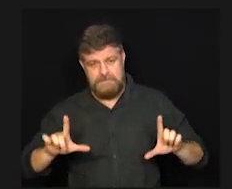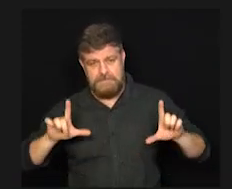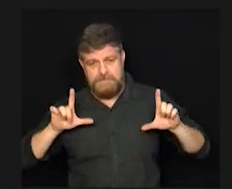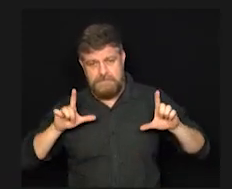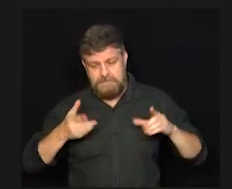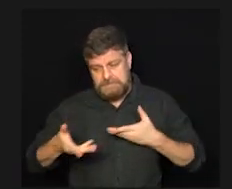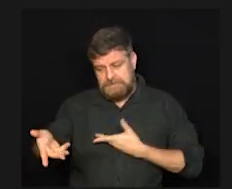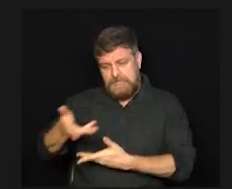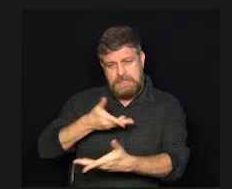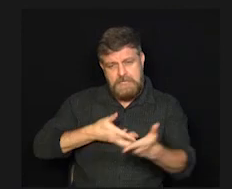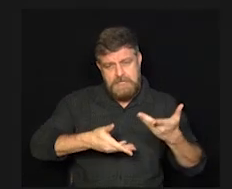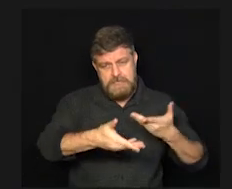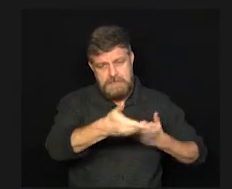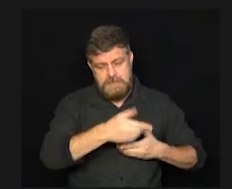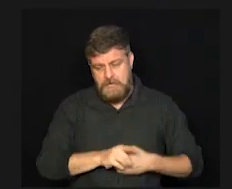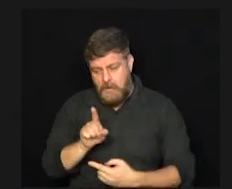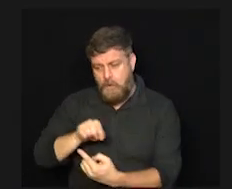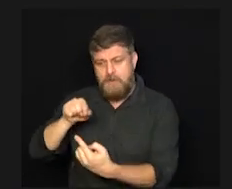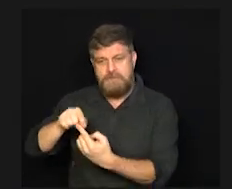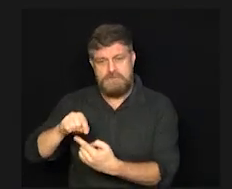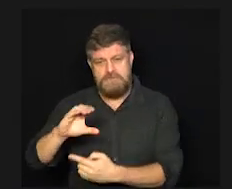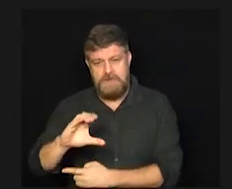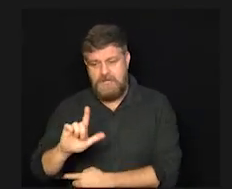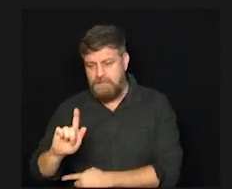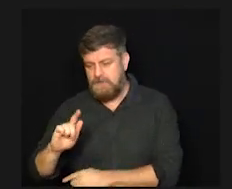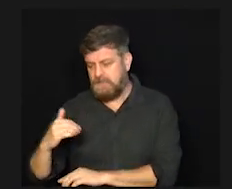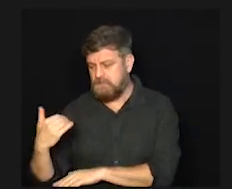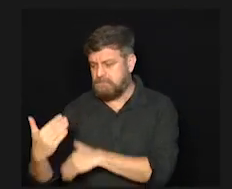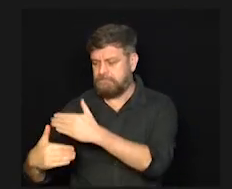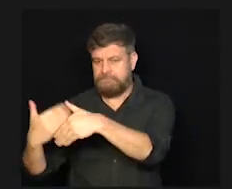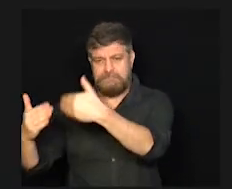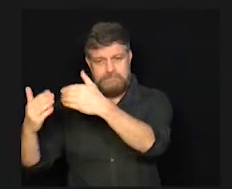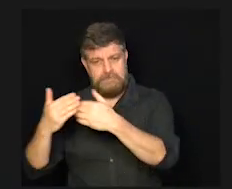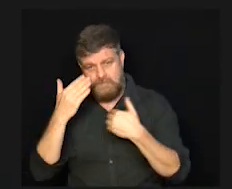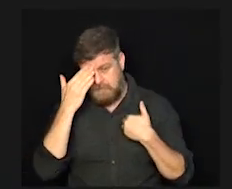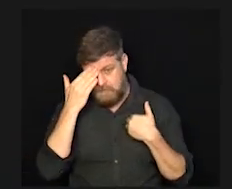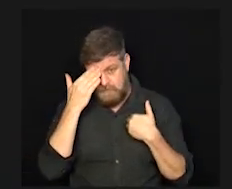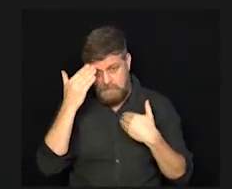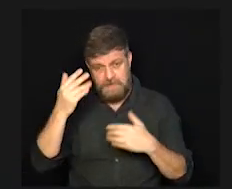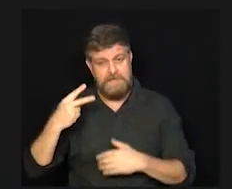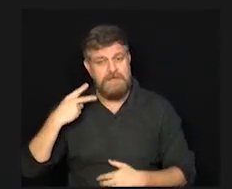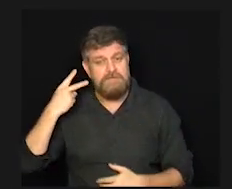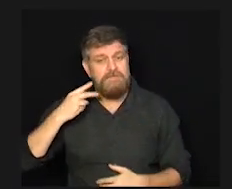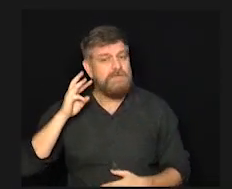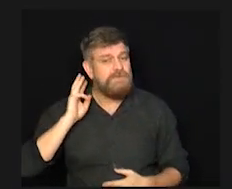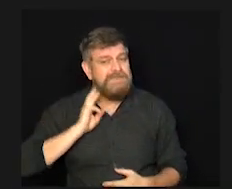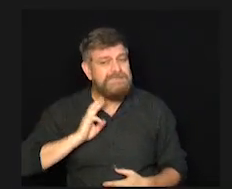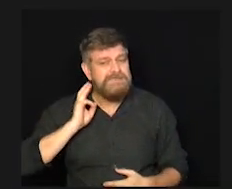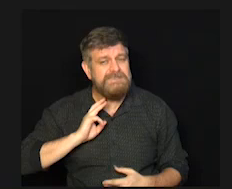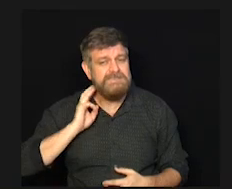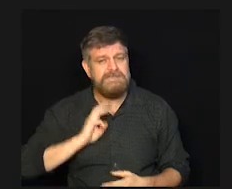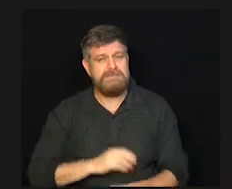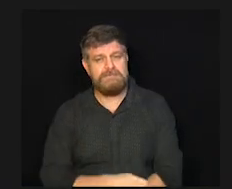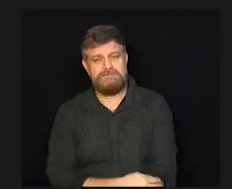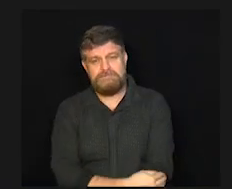como o Cecílio, queremos ver o Campo Grande crescendo. Tá bom? Obrigado, Cecílio. Obrigado, viu?